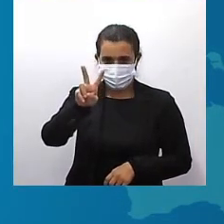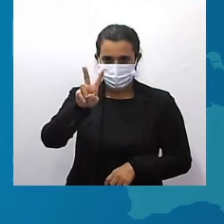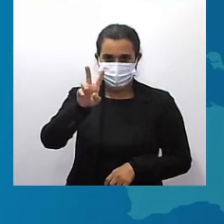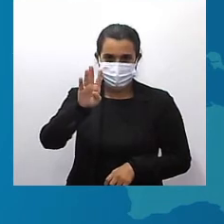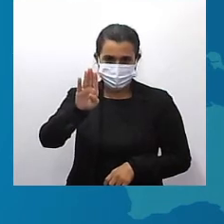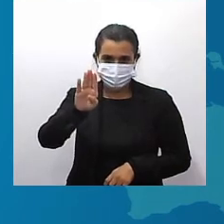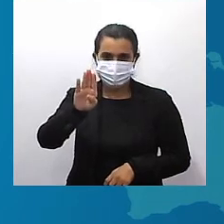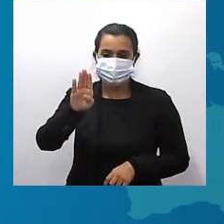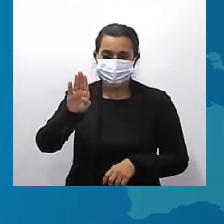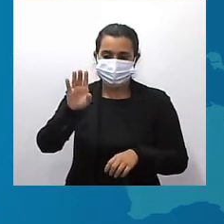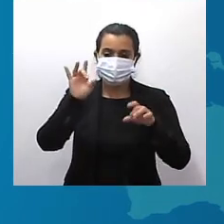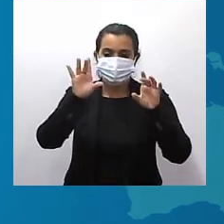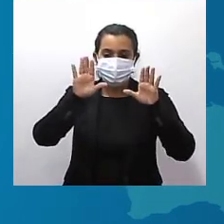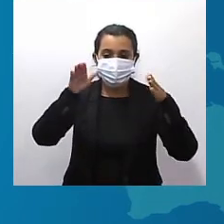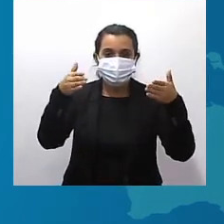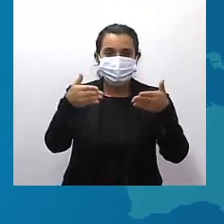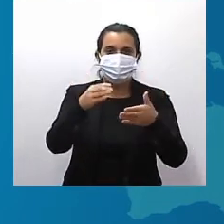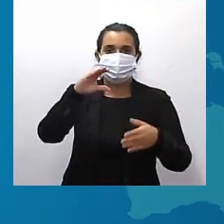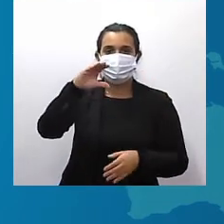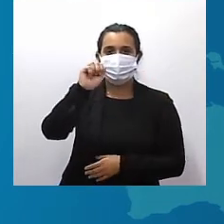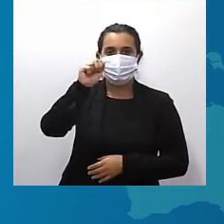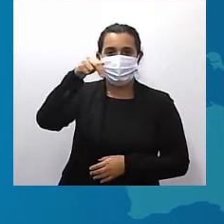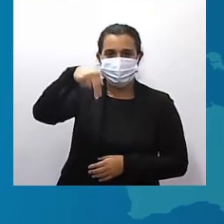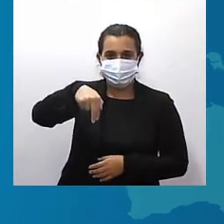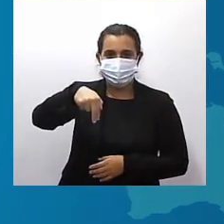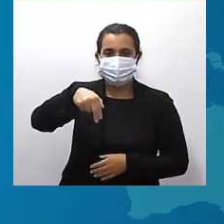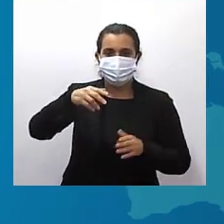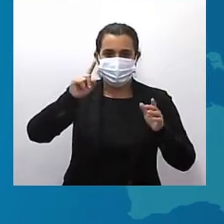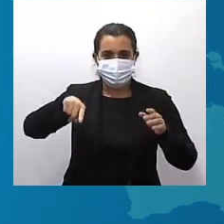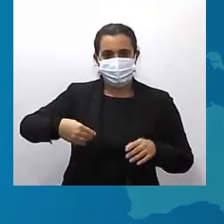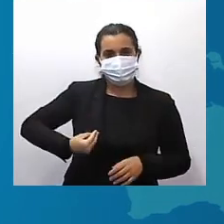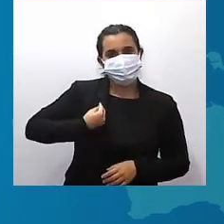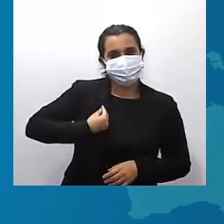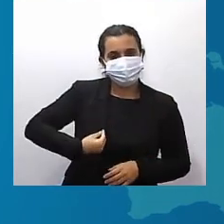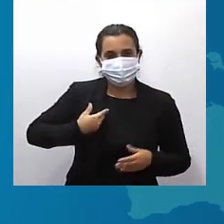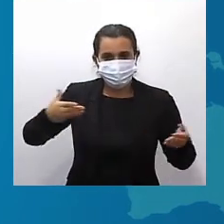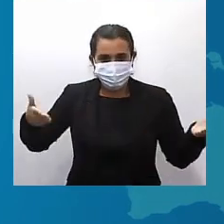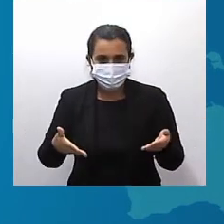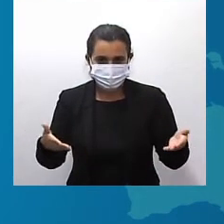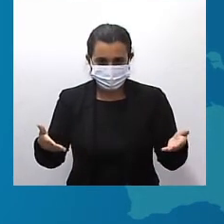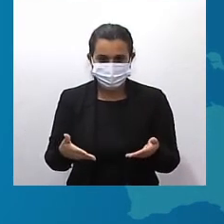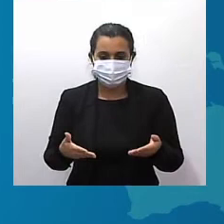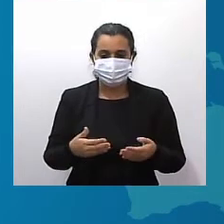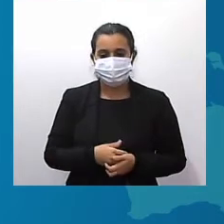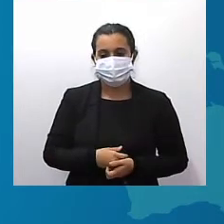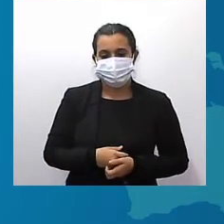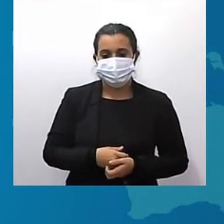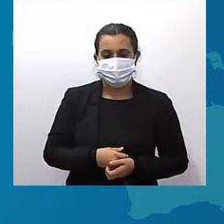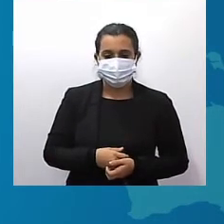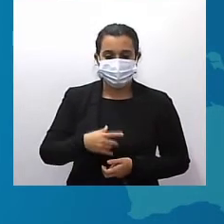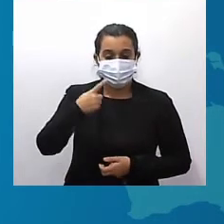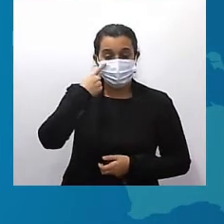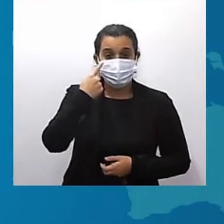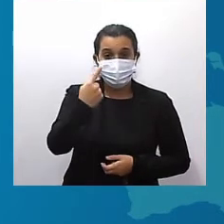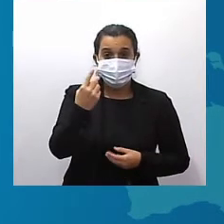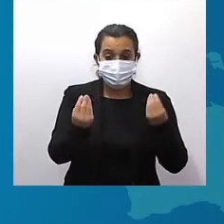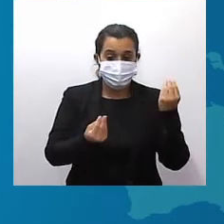especificando can, present, no presente. Então, vamos lá. Olha só,